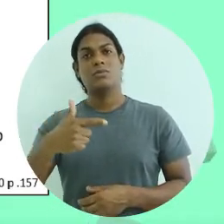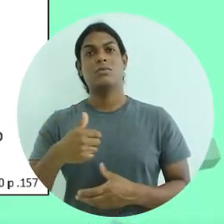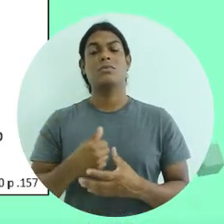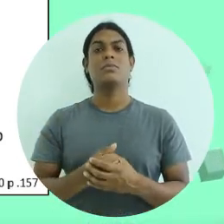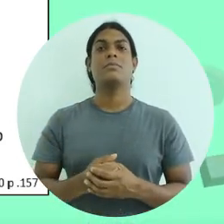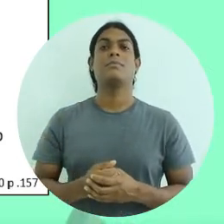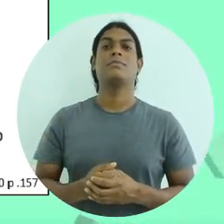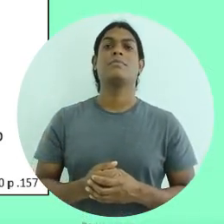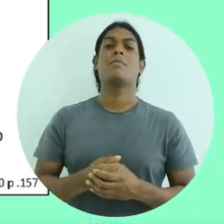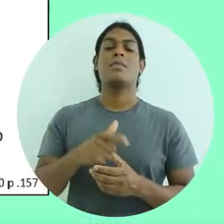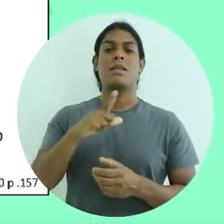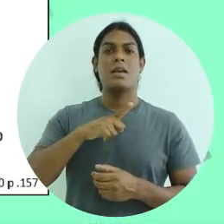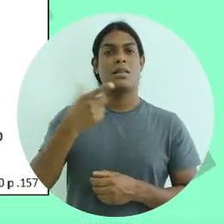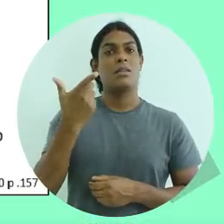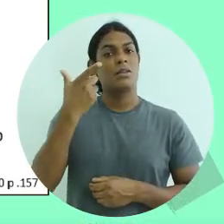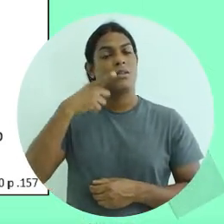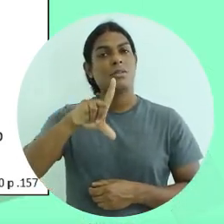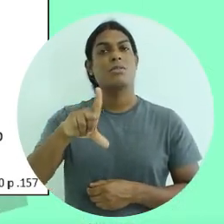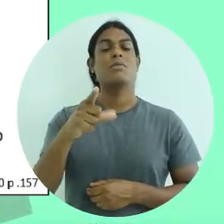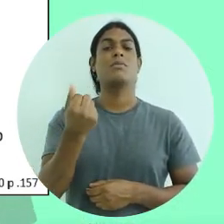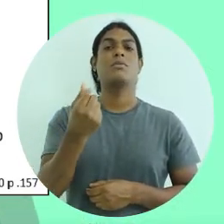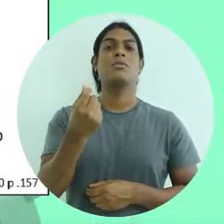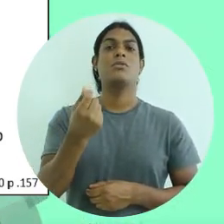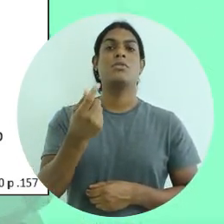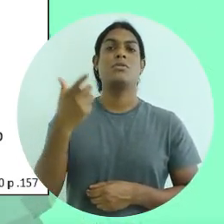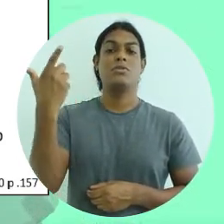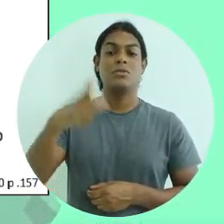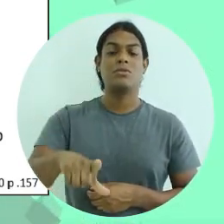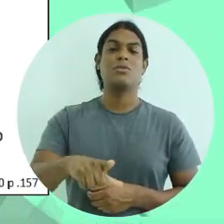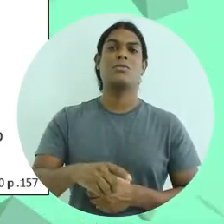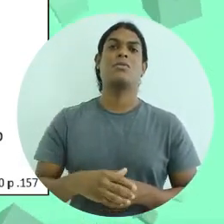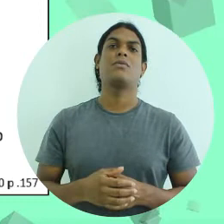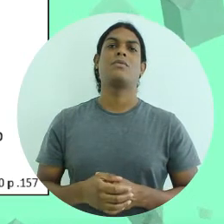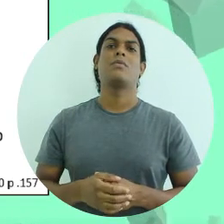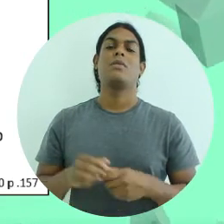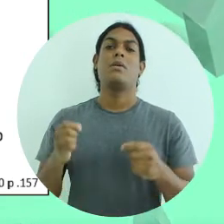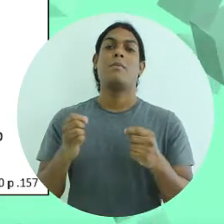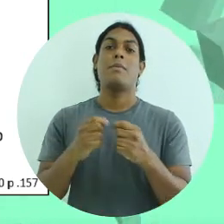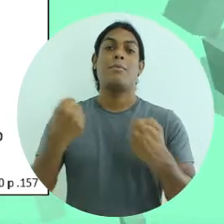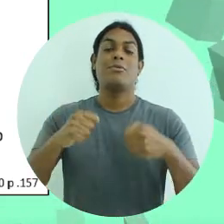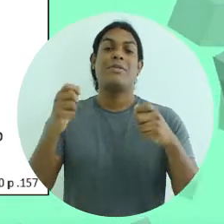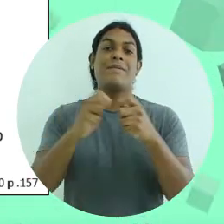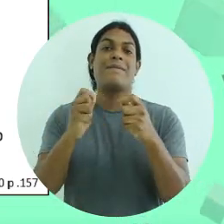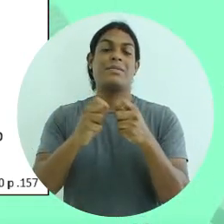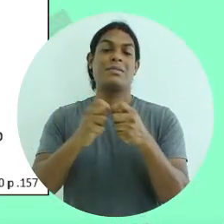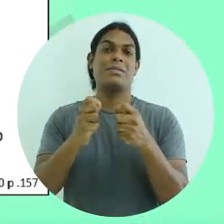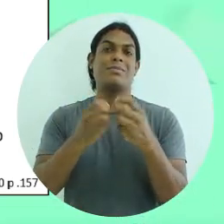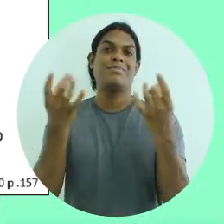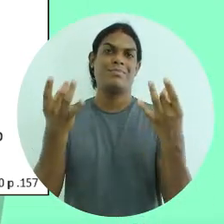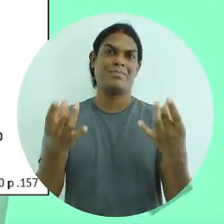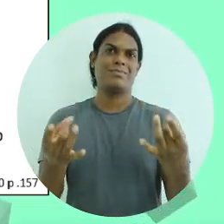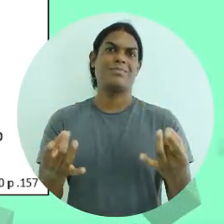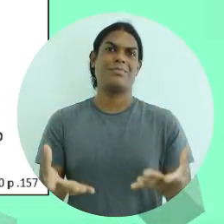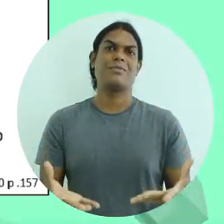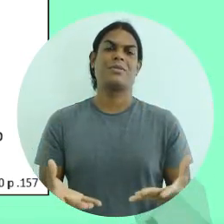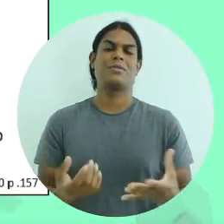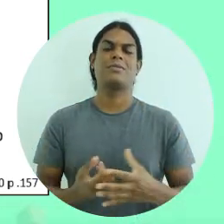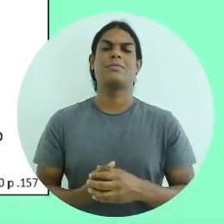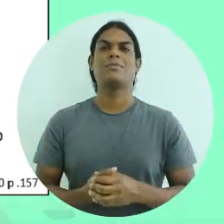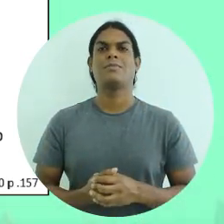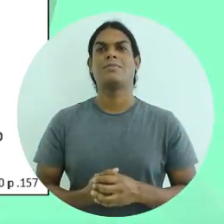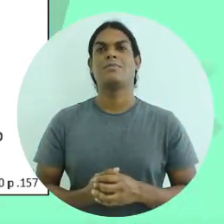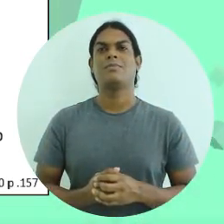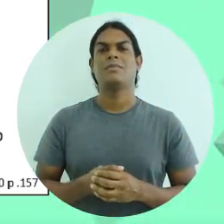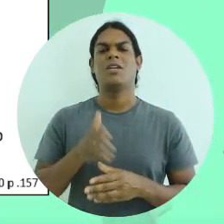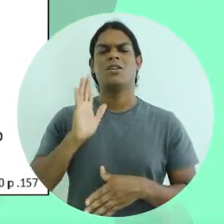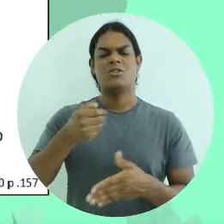reembolso dos recursos financeiros captados no exterior para poder realizar. Então, depois que o banco recebeu, né, já fez o pagamento, liquidou